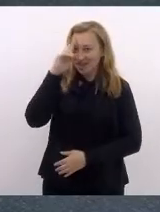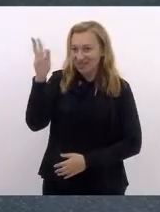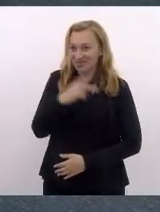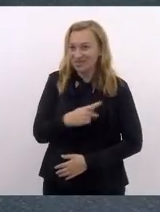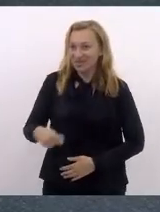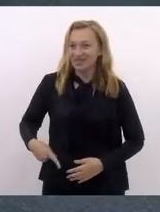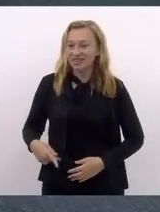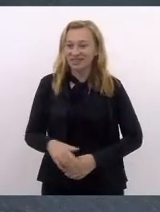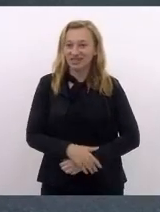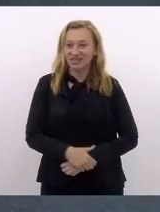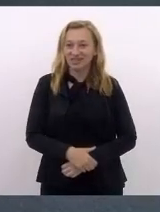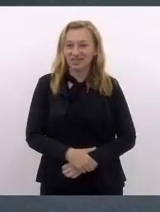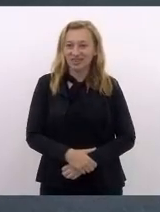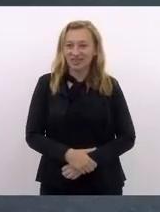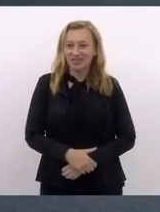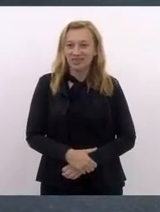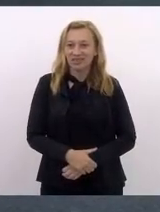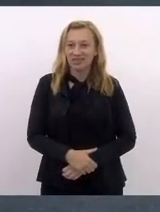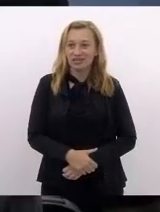presidente